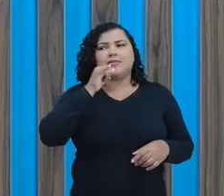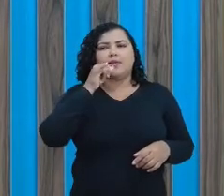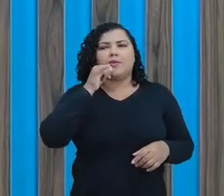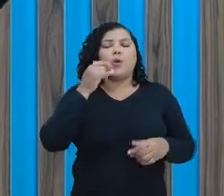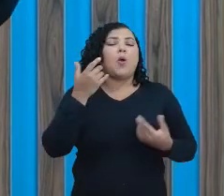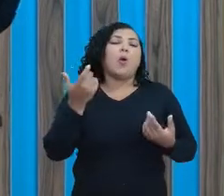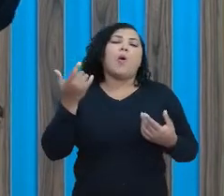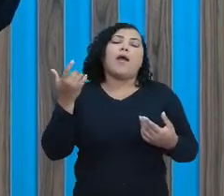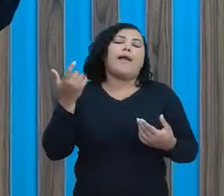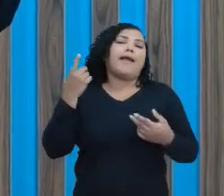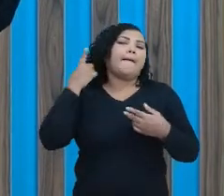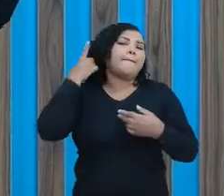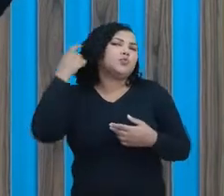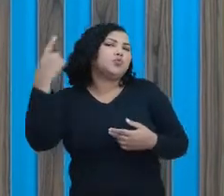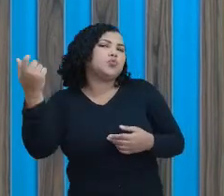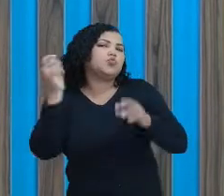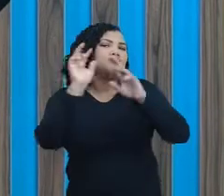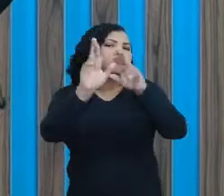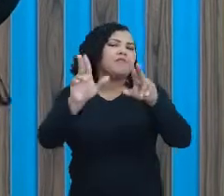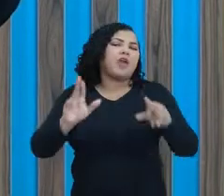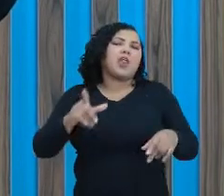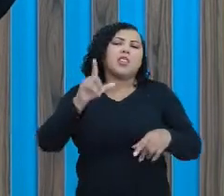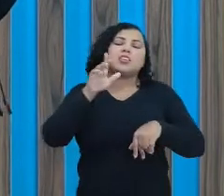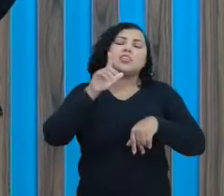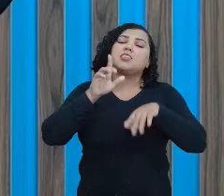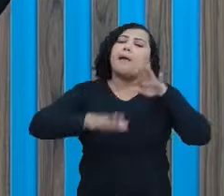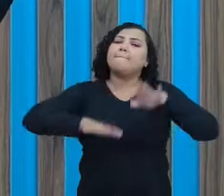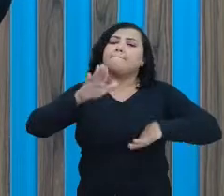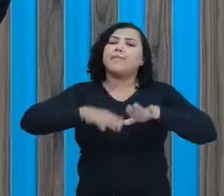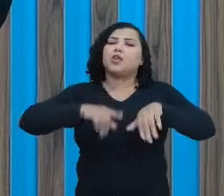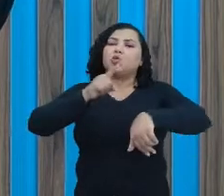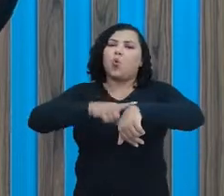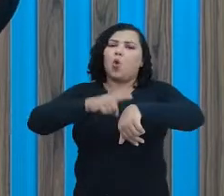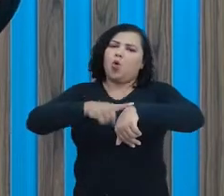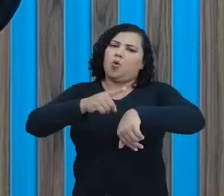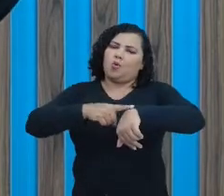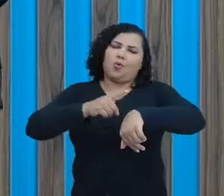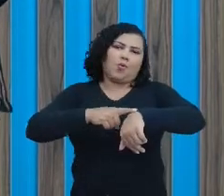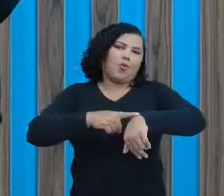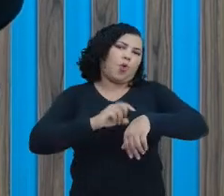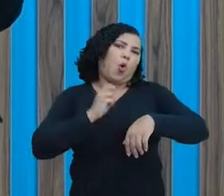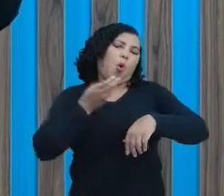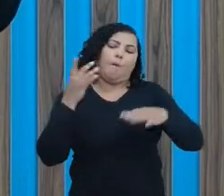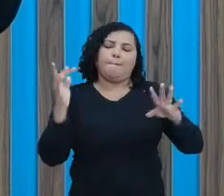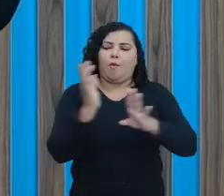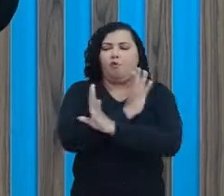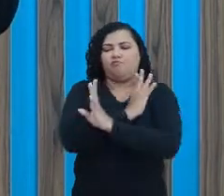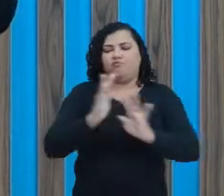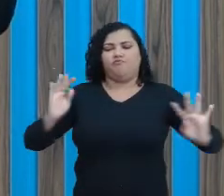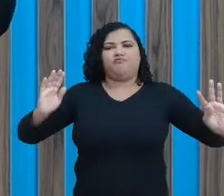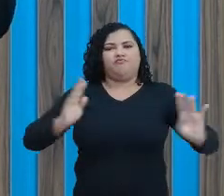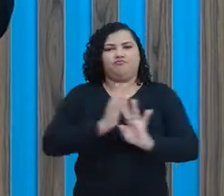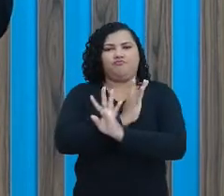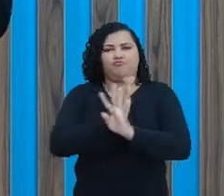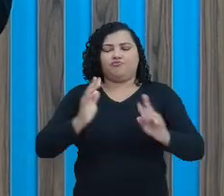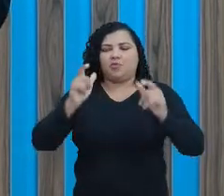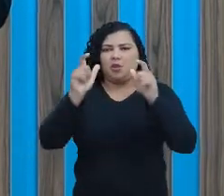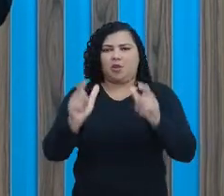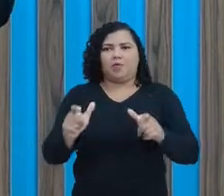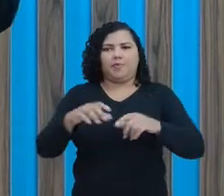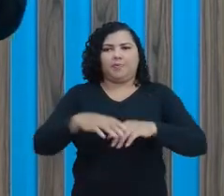paisagens sonoras diferentes, dependendo da hora, dependendo do horário, dependendo da movimentação das pessoas naquele